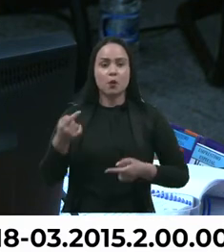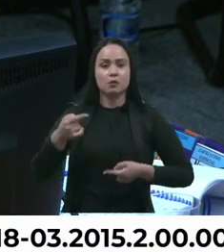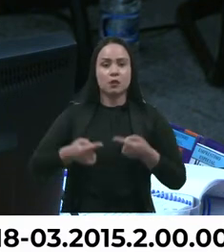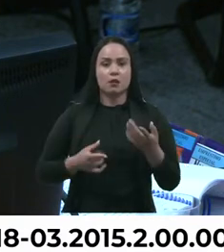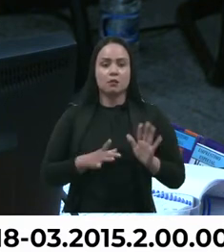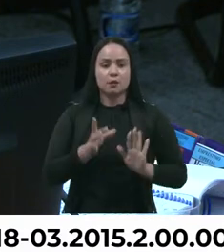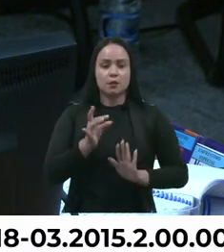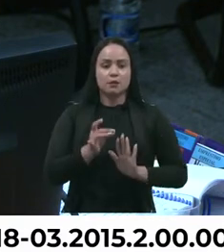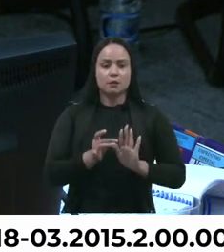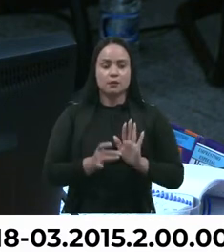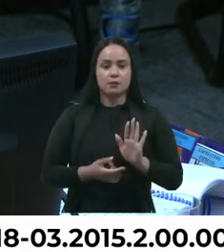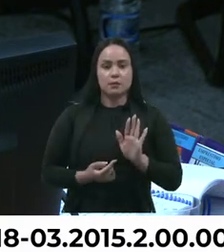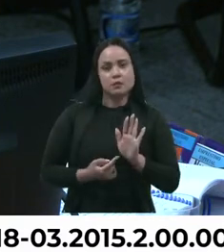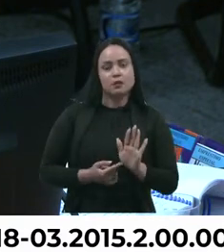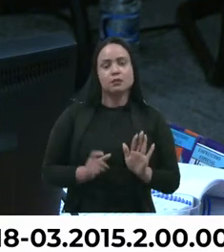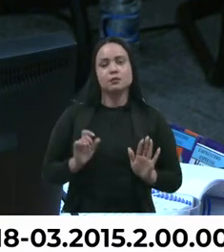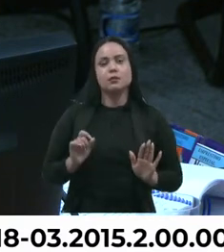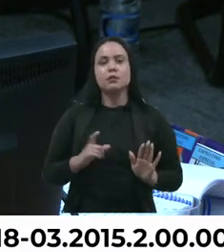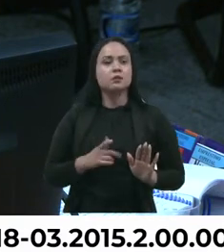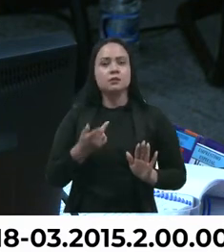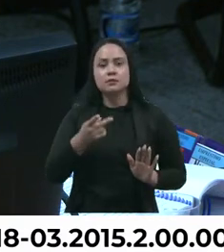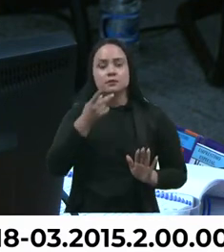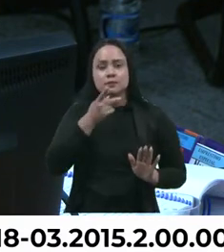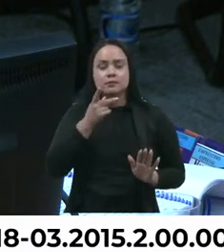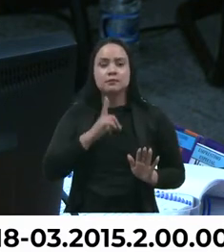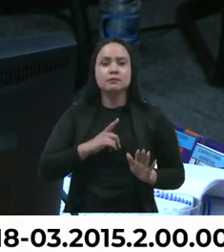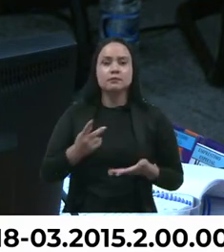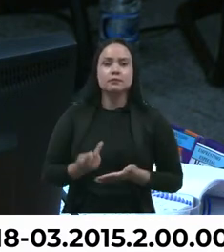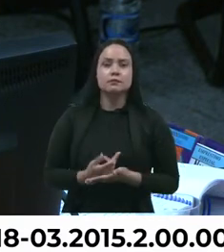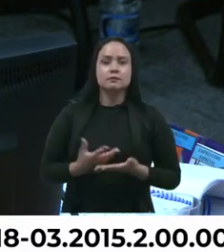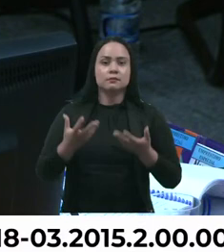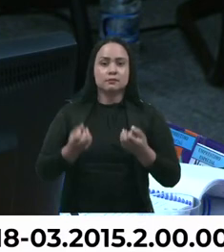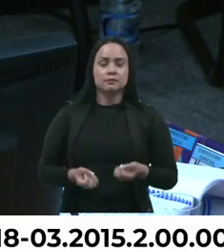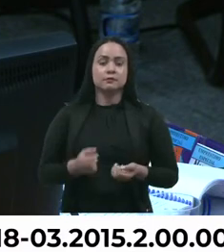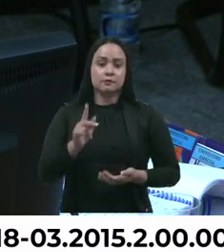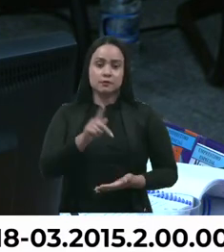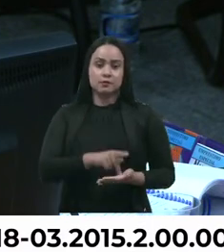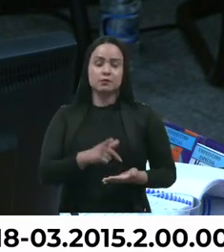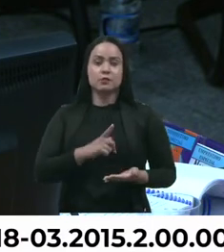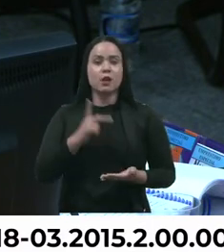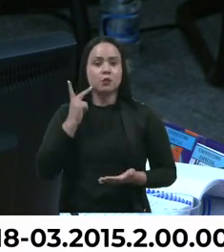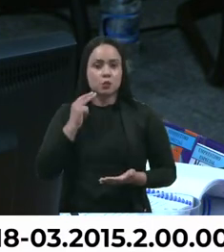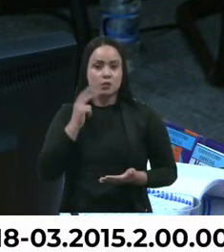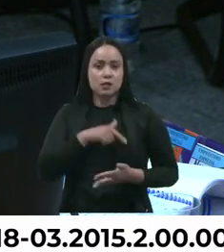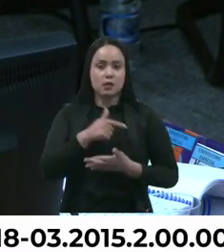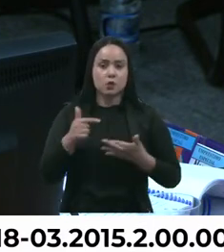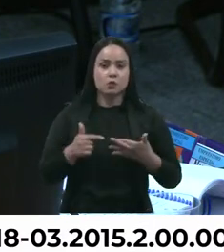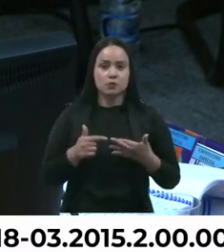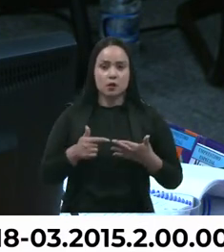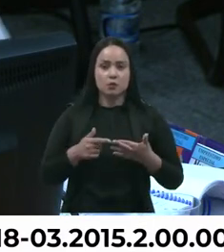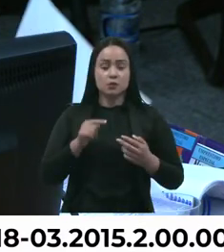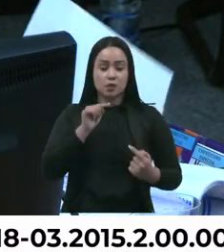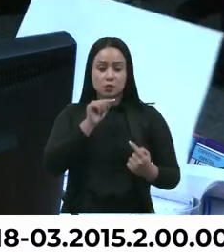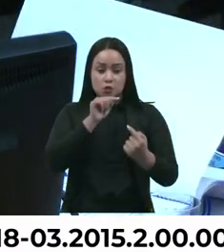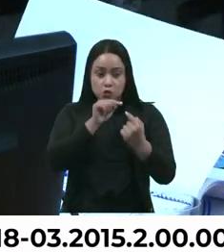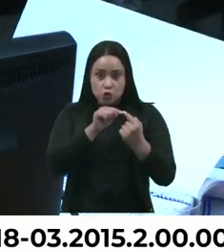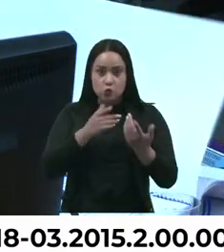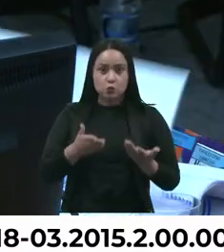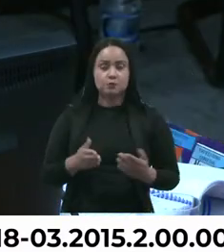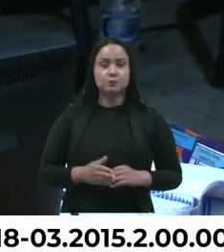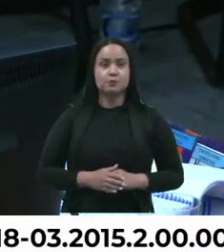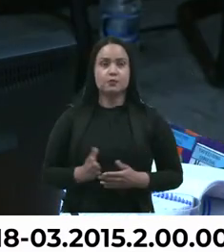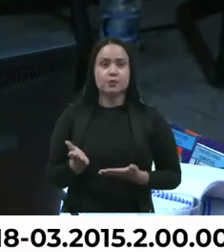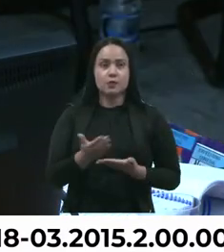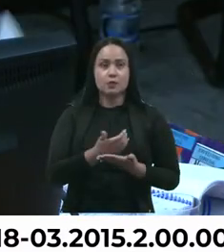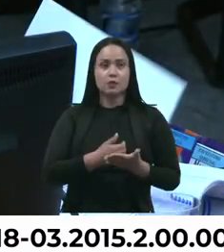aos elementos dos autos não se sustenta e que o feito adquire, em verdade, natureza recursal. Nesse sentido,